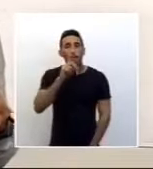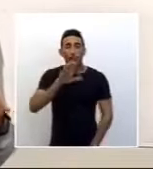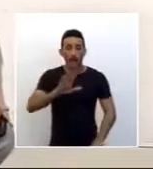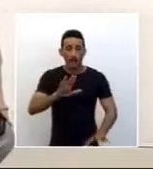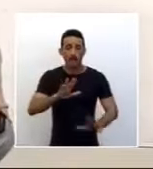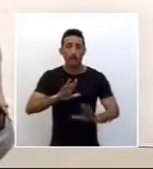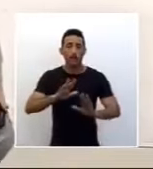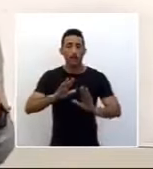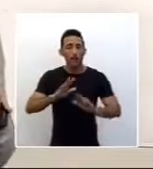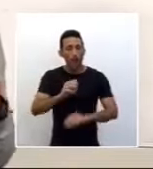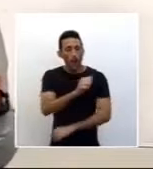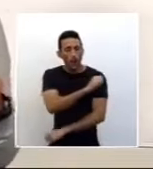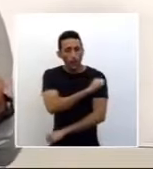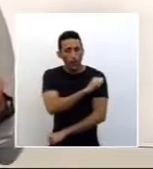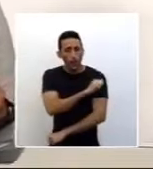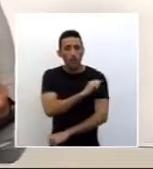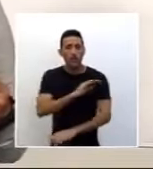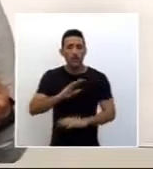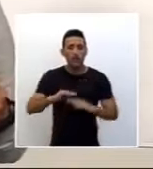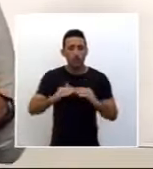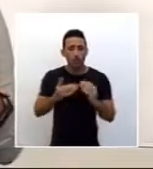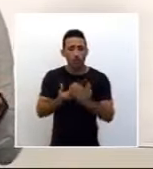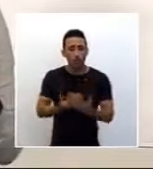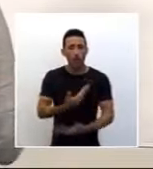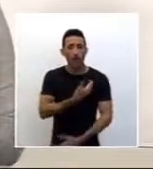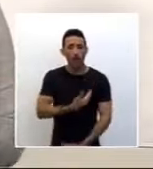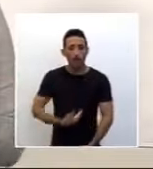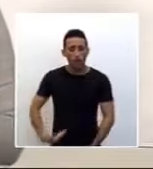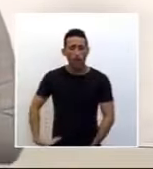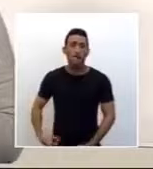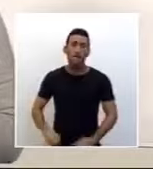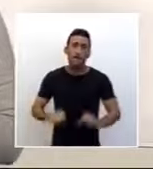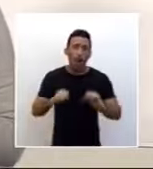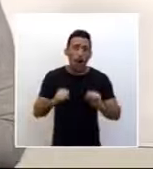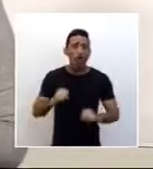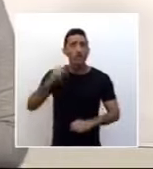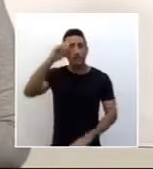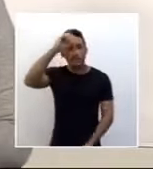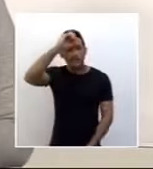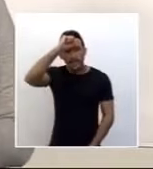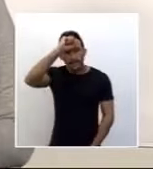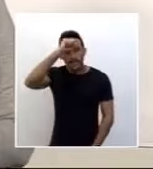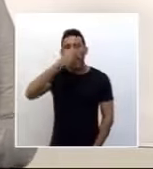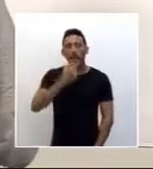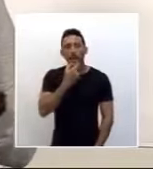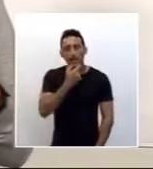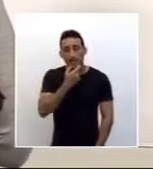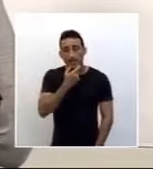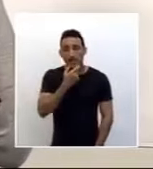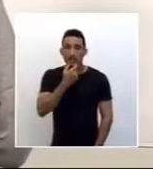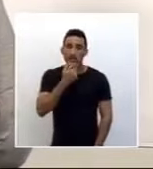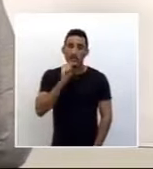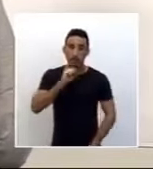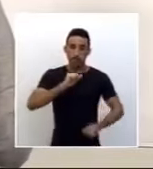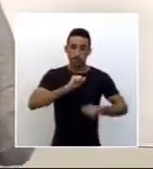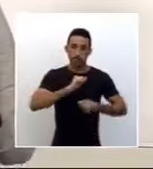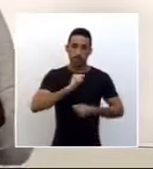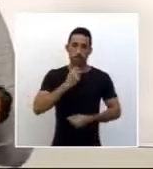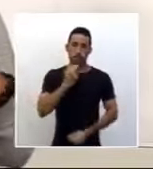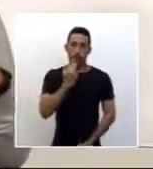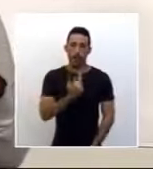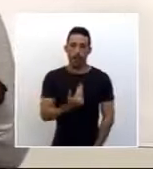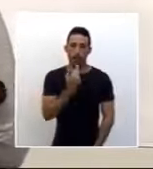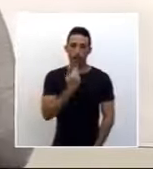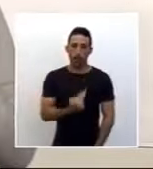pública ele pode aprender inglês sim ele não vai se tornar um fluente não vai porque ele vai ter que buscar fora